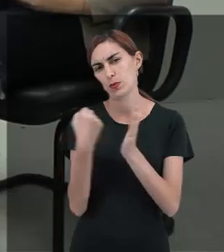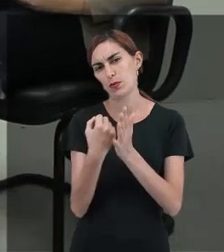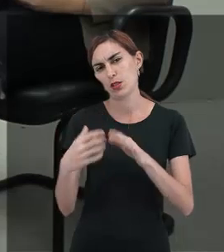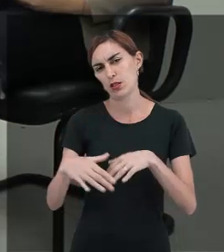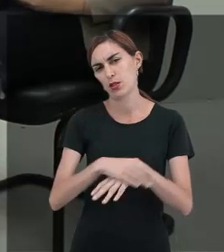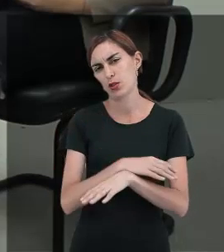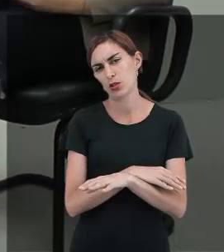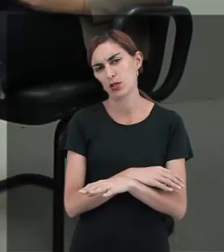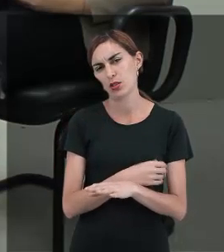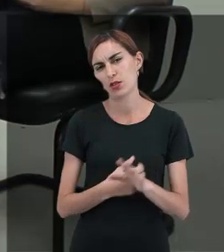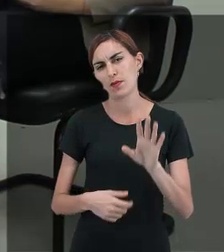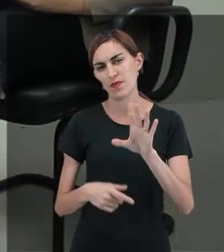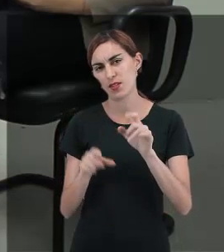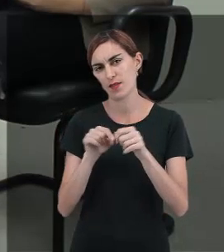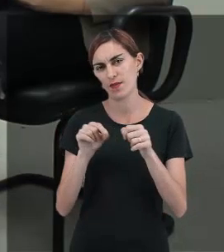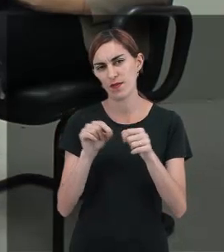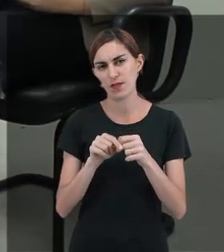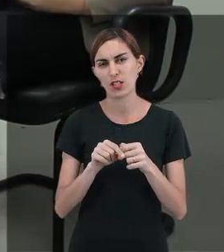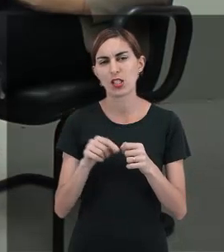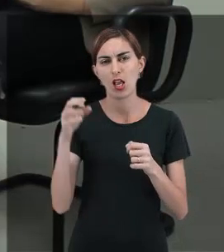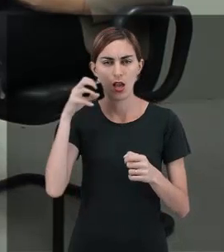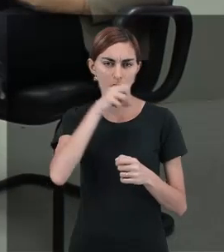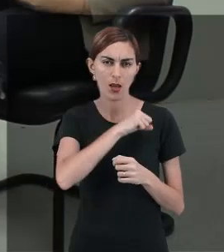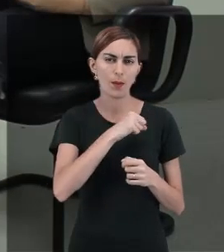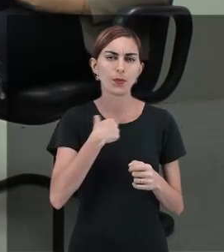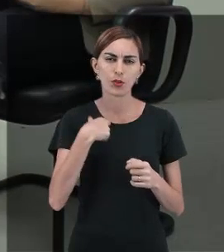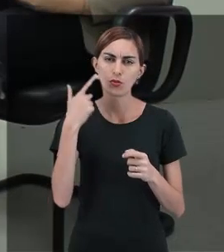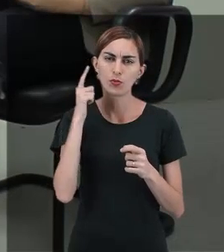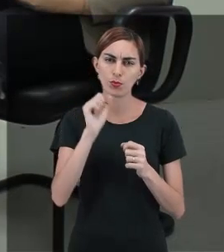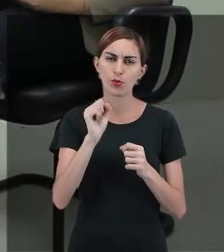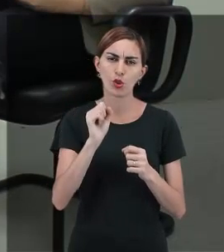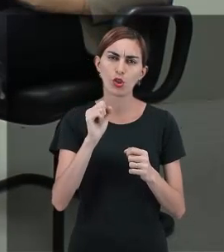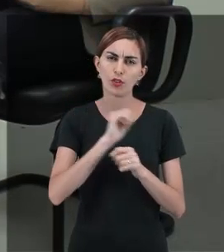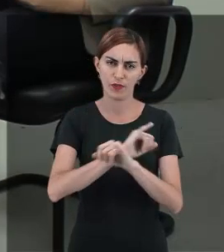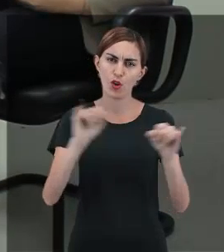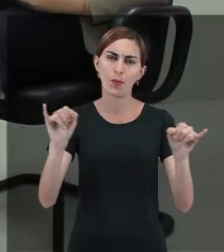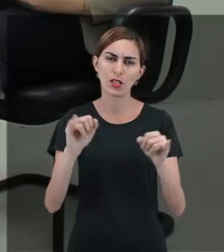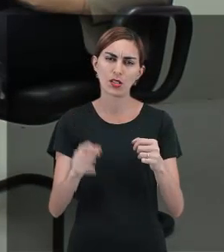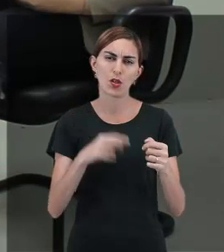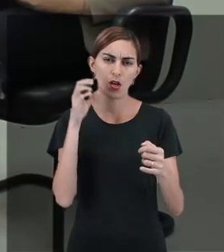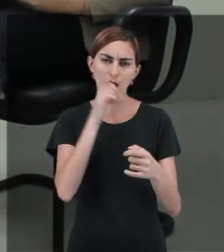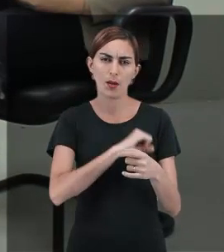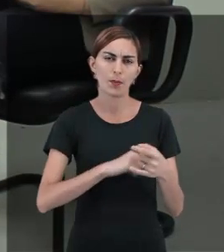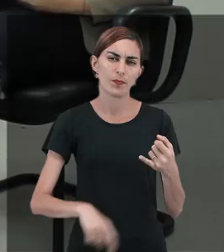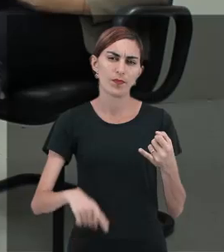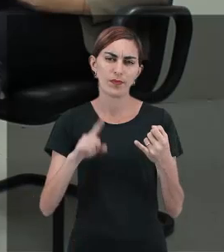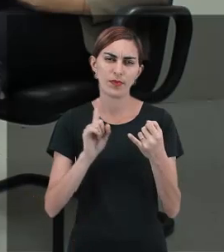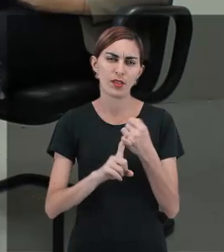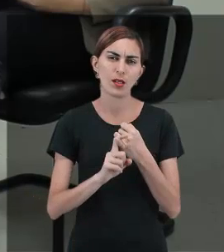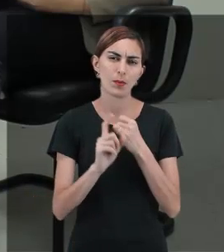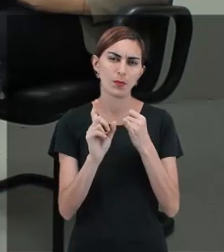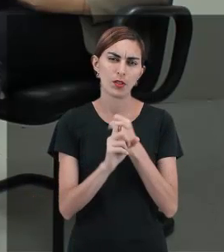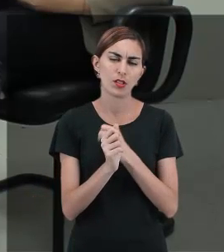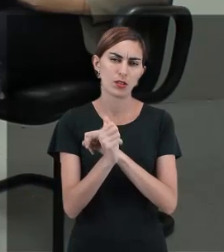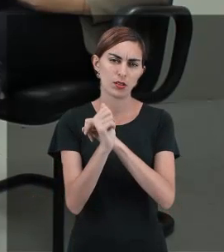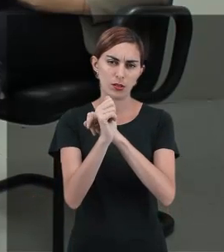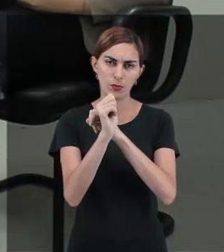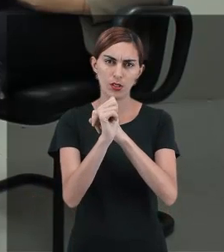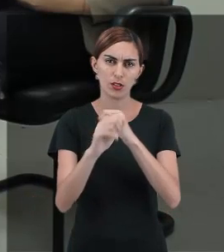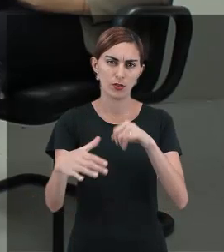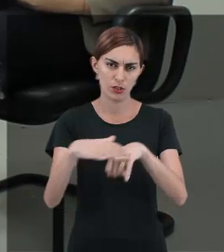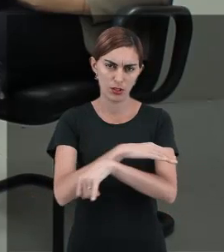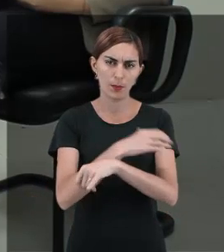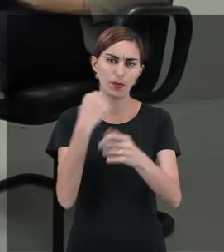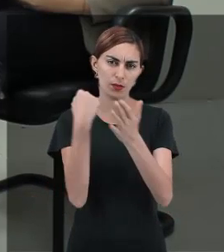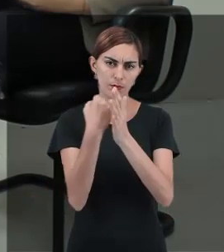5 lojas, se a gente fizer isso rapidamente, a gente pode encontrar 5 rapidamente. Quando eu classifico a primeira, eu lembrei a primeira, eu procuro a